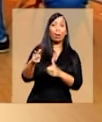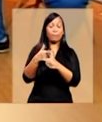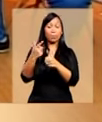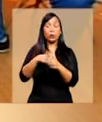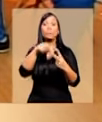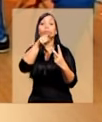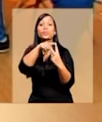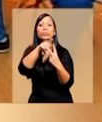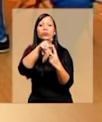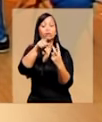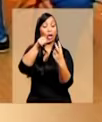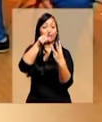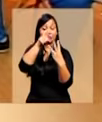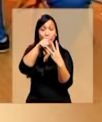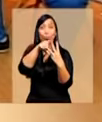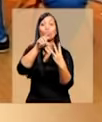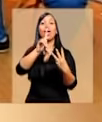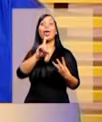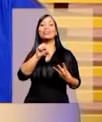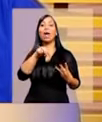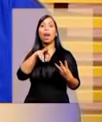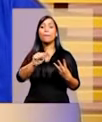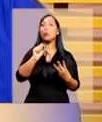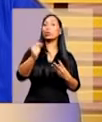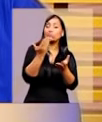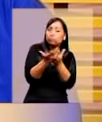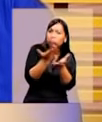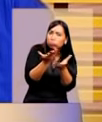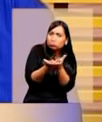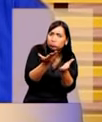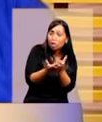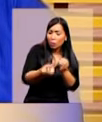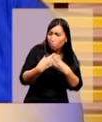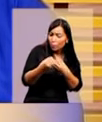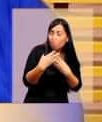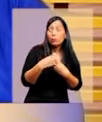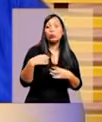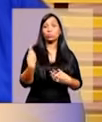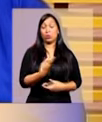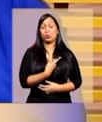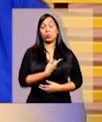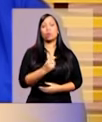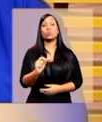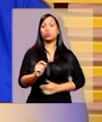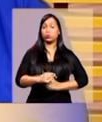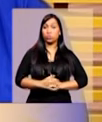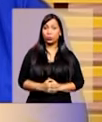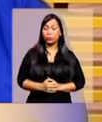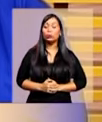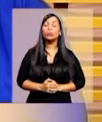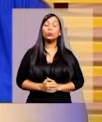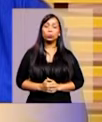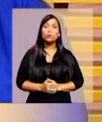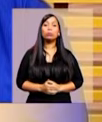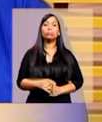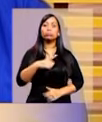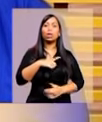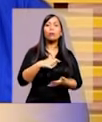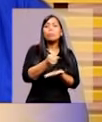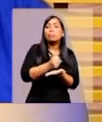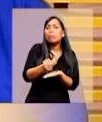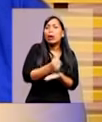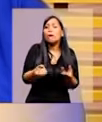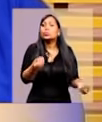primeira joia. A segunda é o Dharma, que é o ensinamento. Então nós tomamos